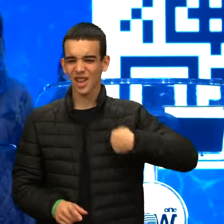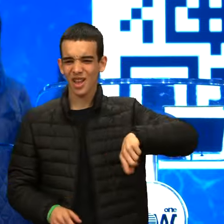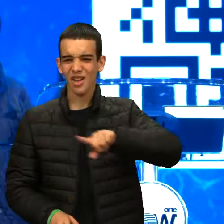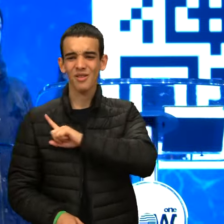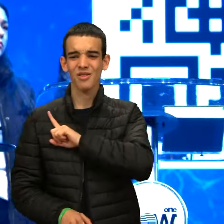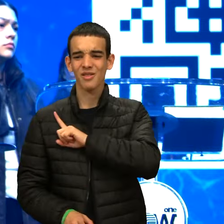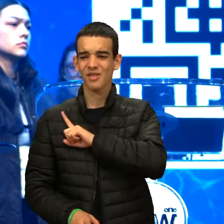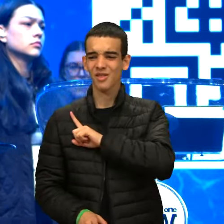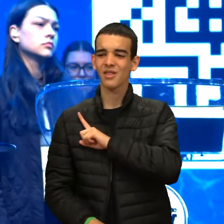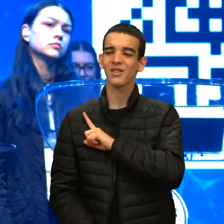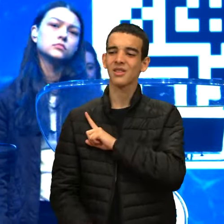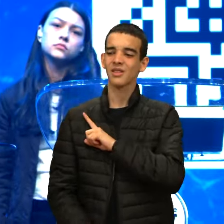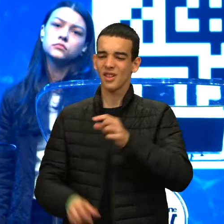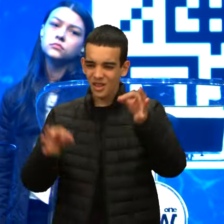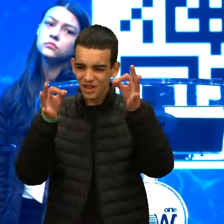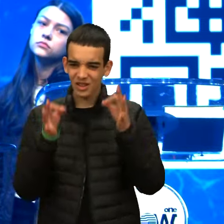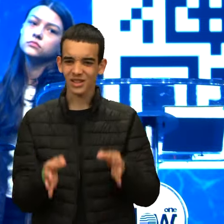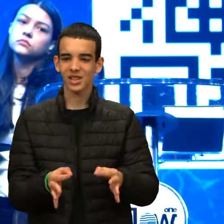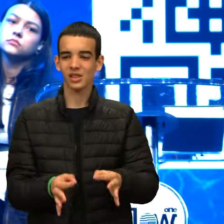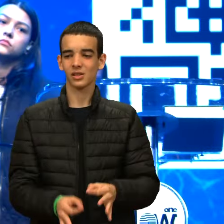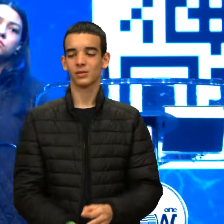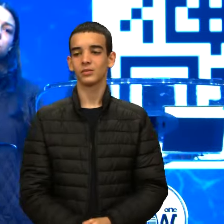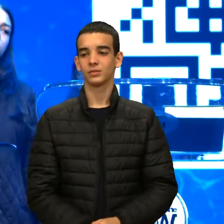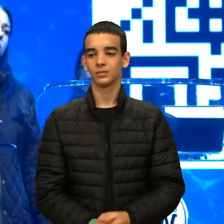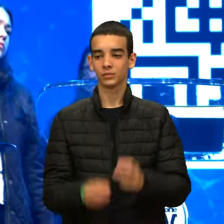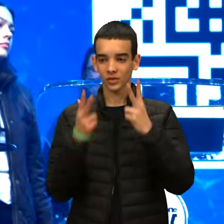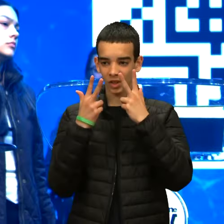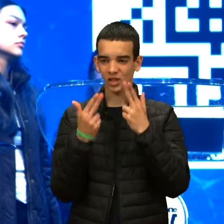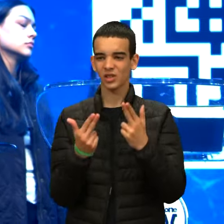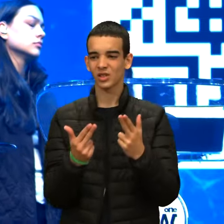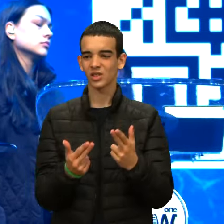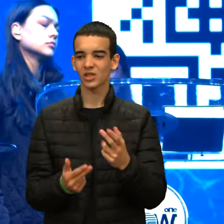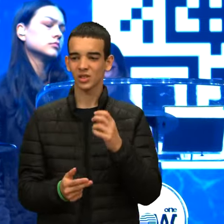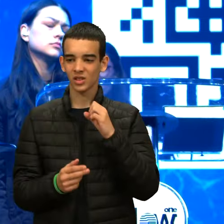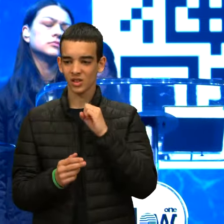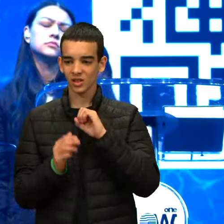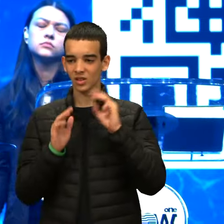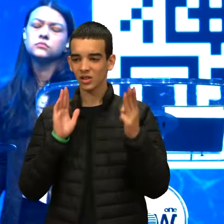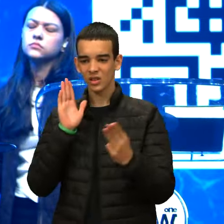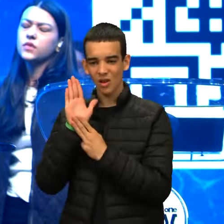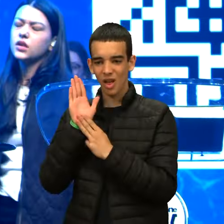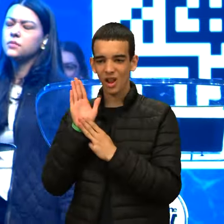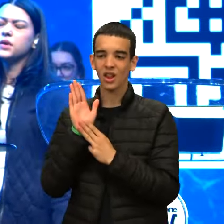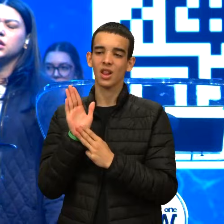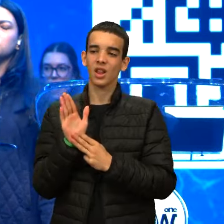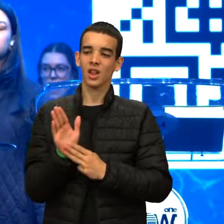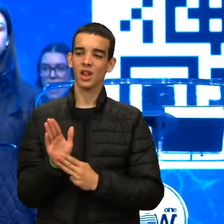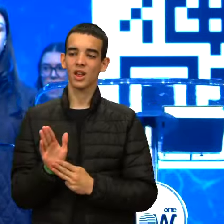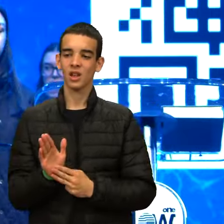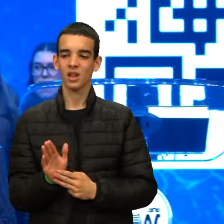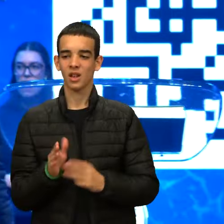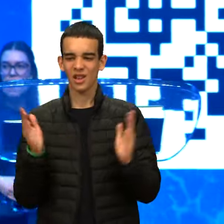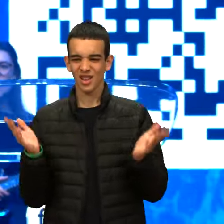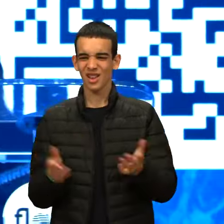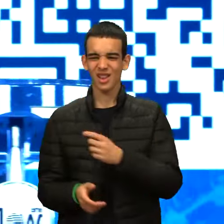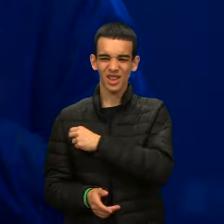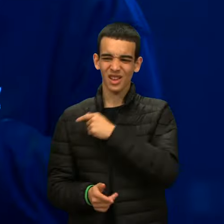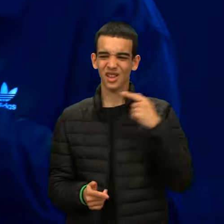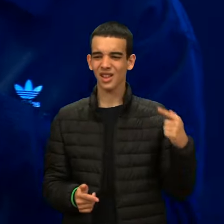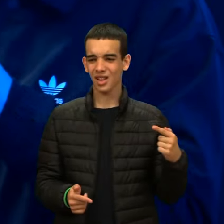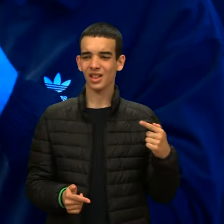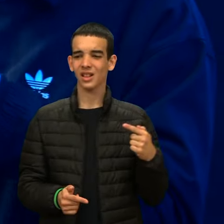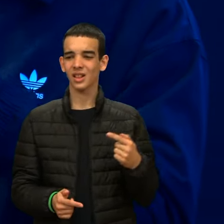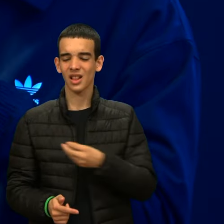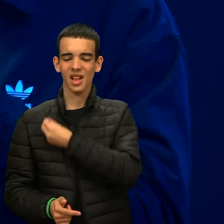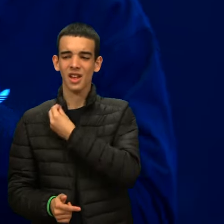como Jesus foi. E que essa semana nós possamos viver cheios do Espírito Santo e cheios da sua